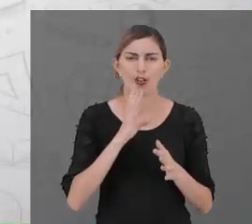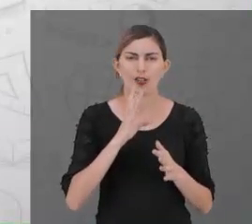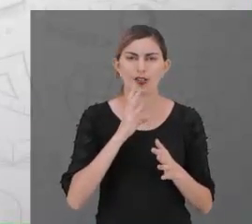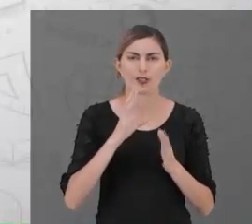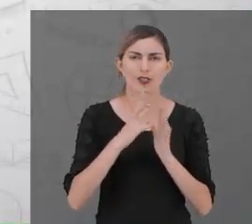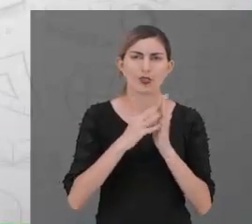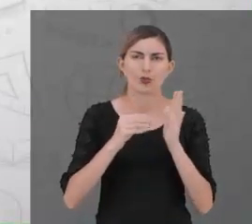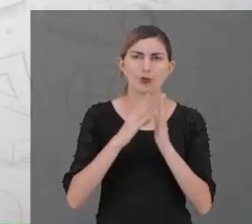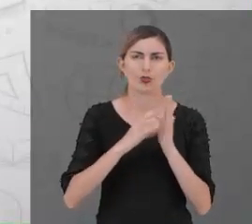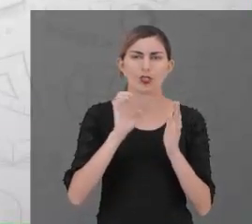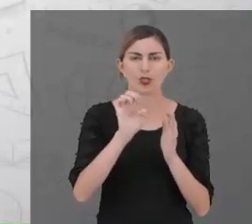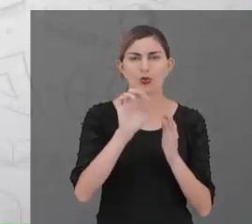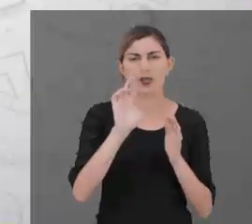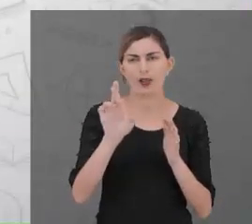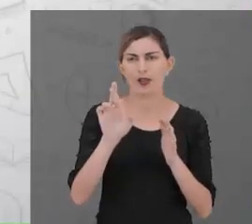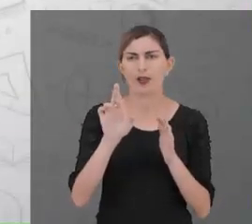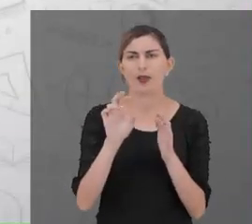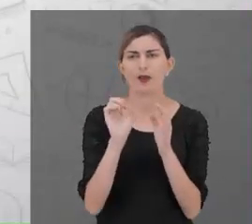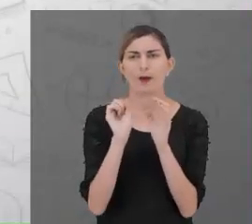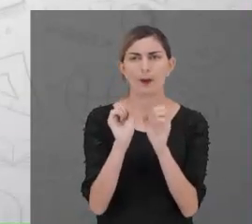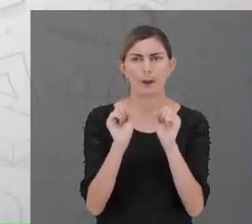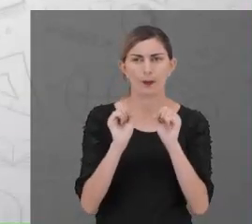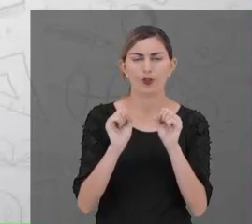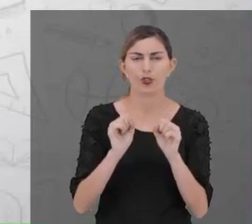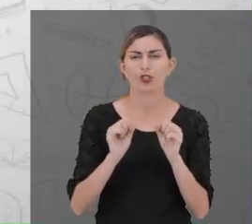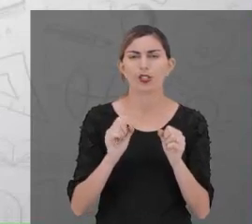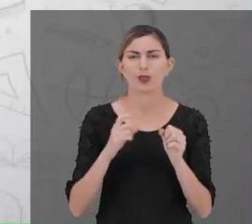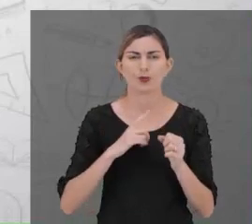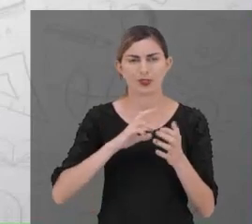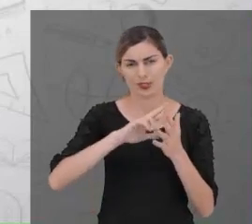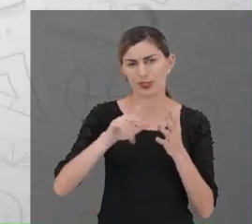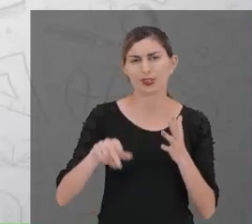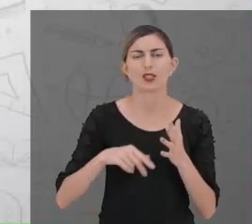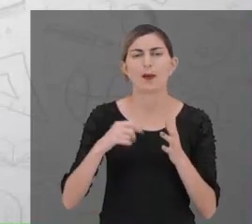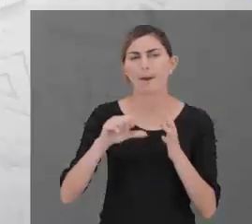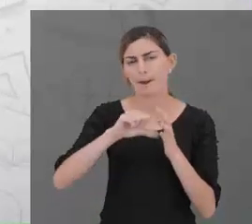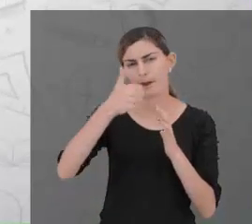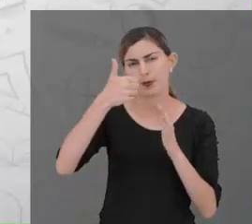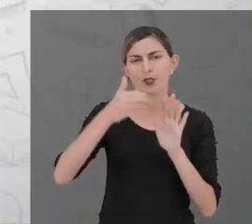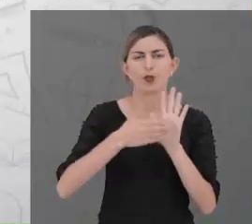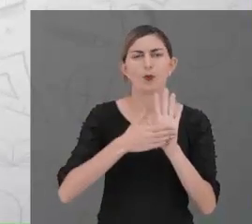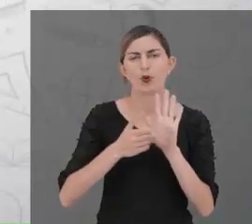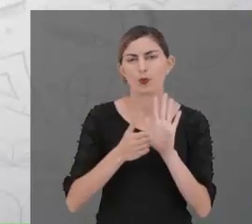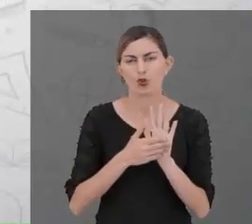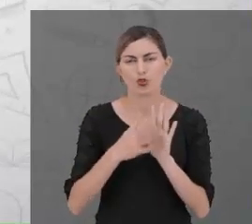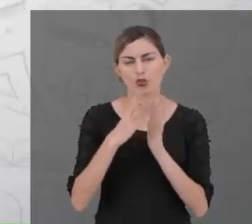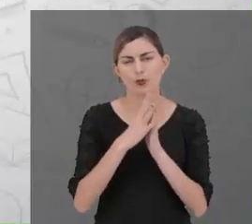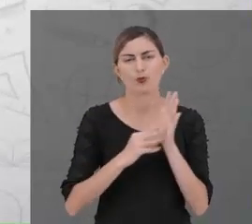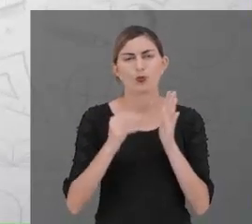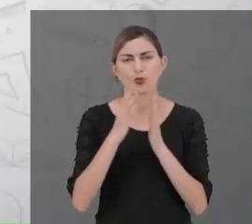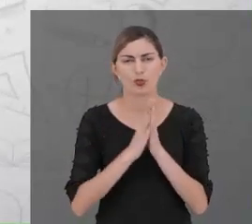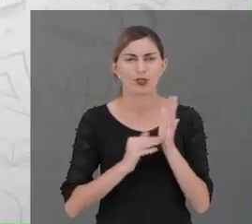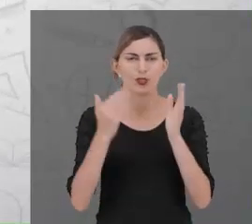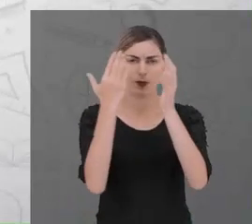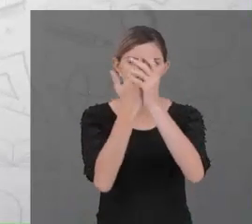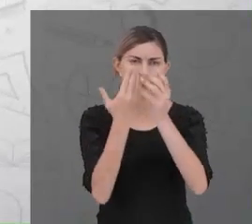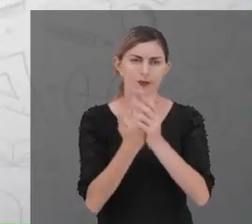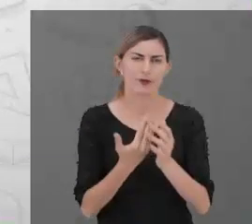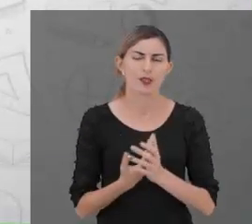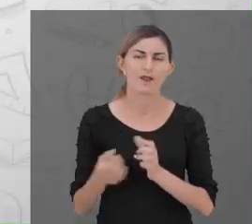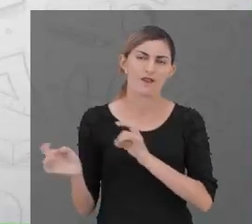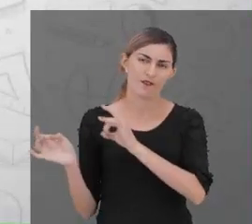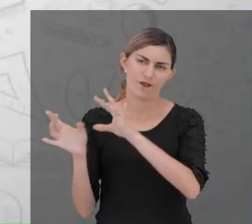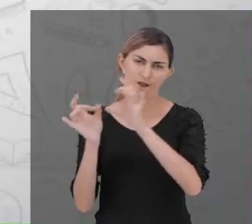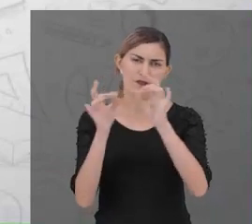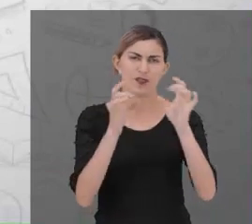já conhecendo o modelo ER, podemos então expor uma primeira proposta ao modelo do